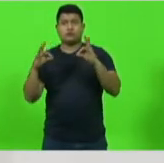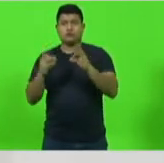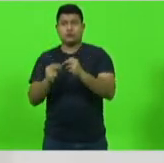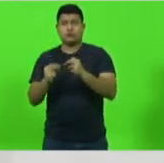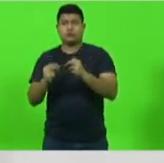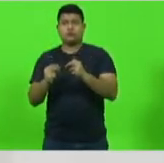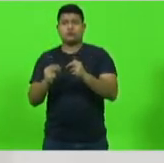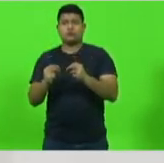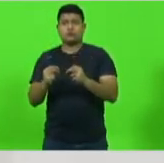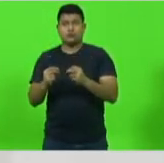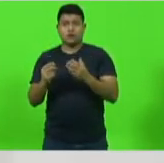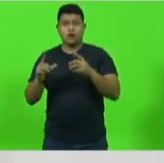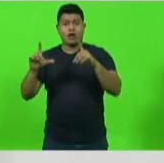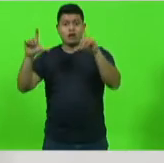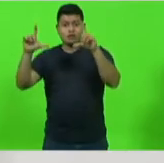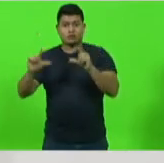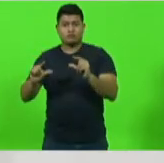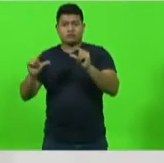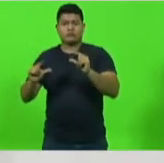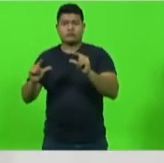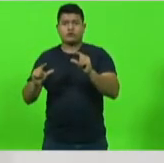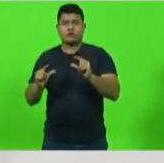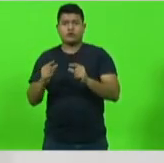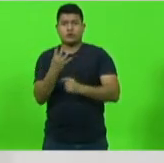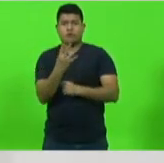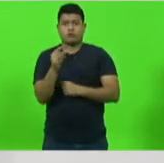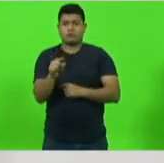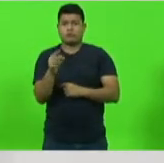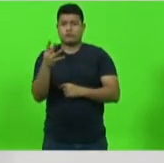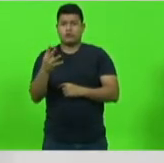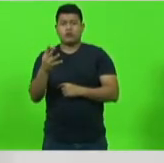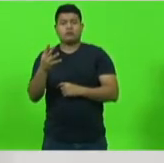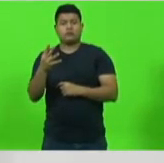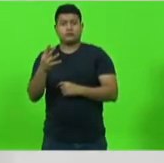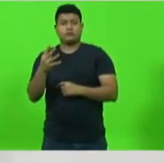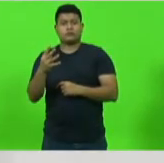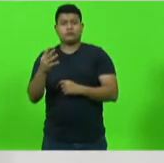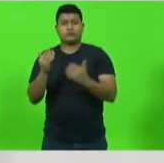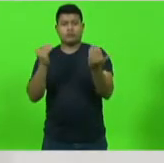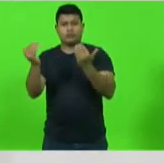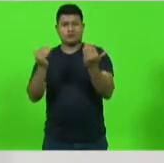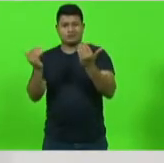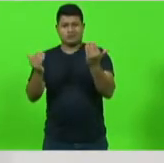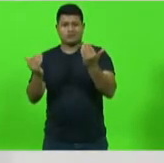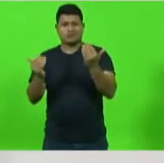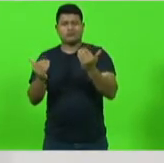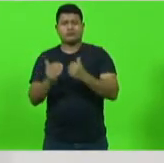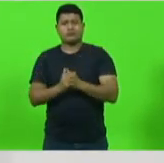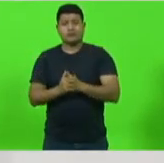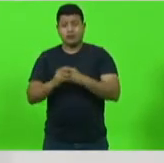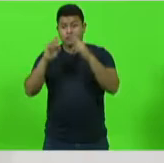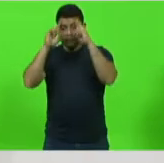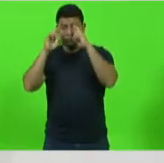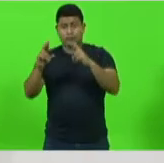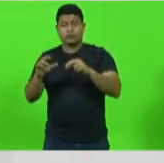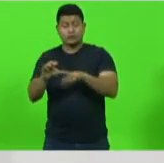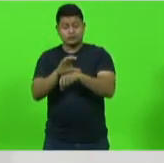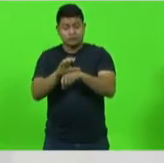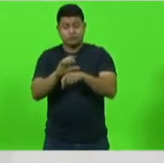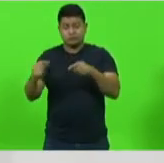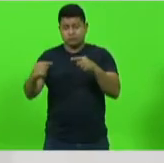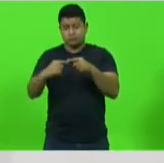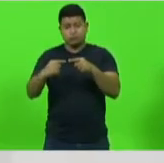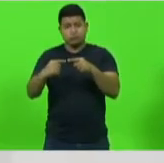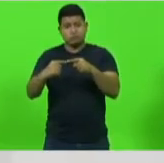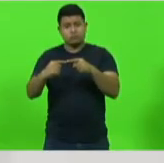essa discrepância vai dar de 4,4 vezes de diferença, respeitando a Constituição, respeitando